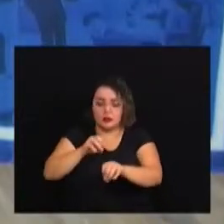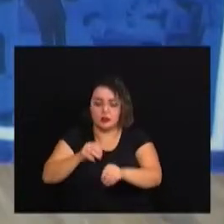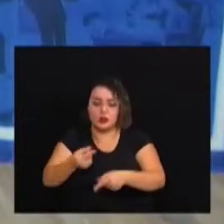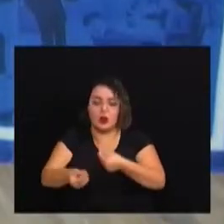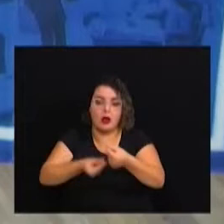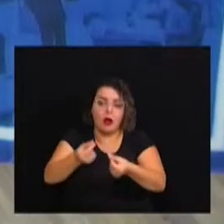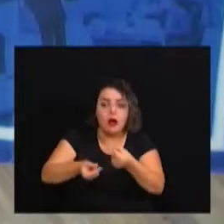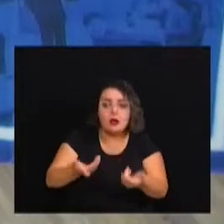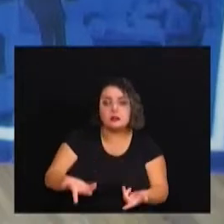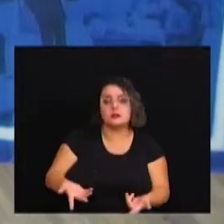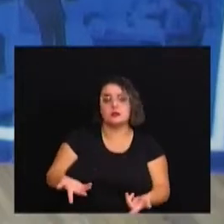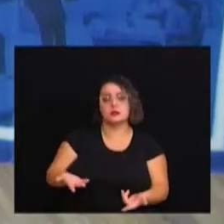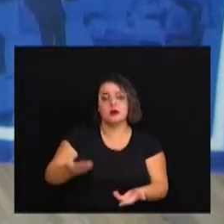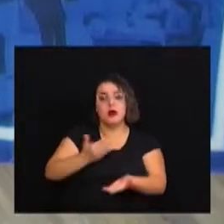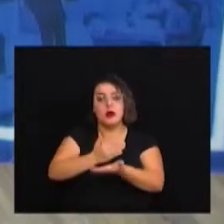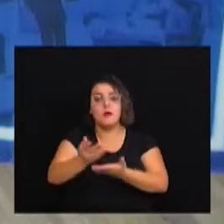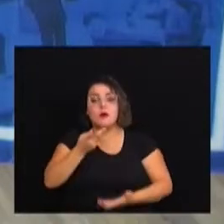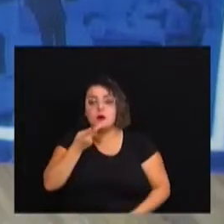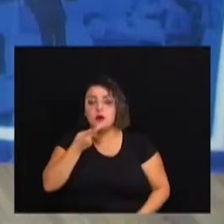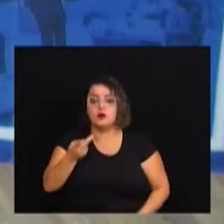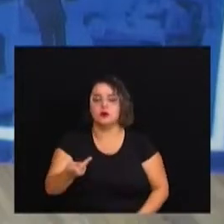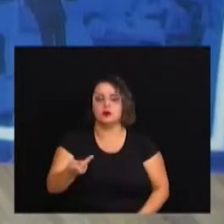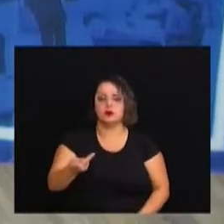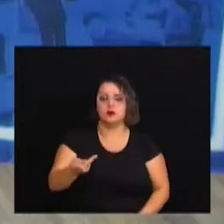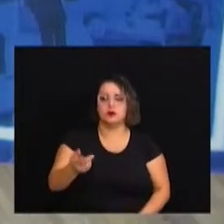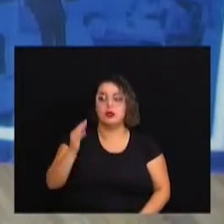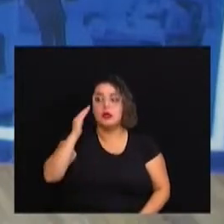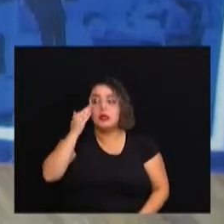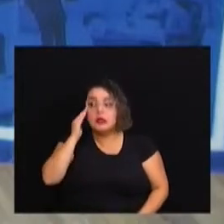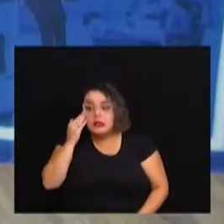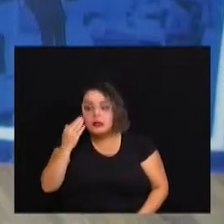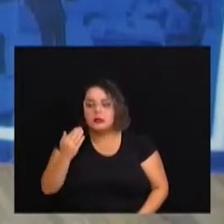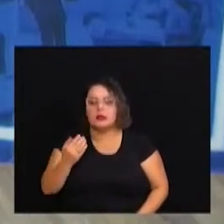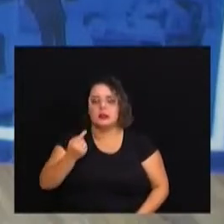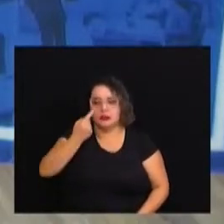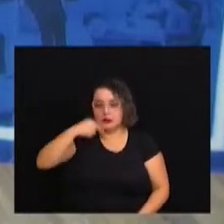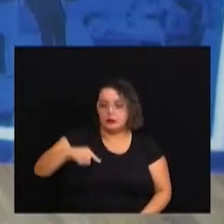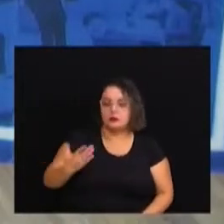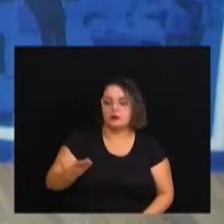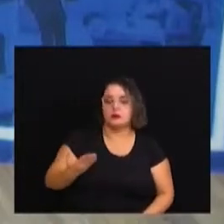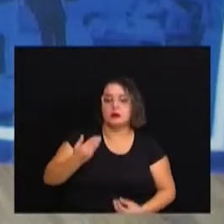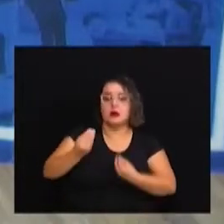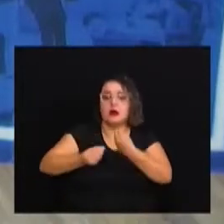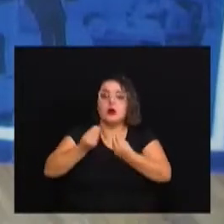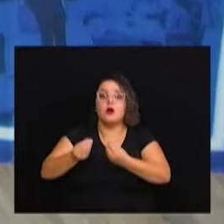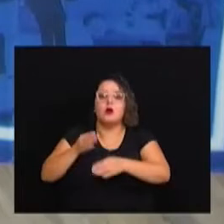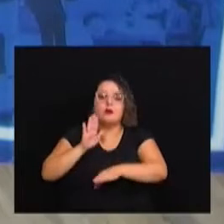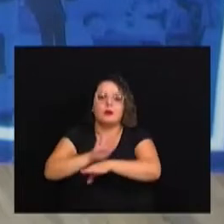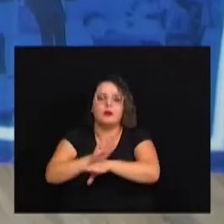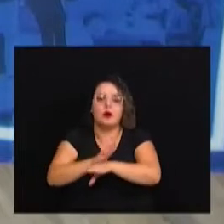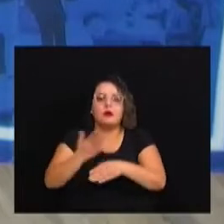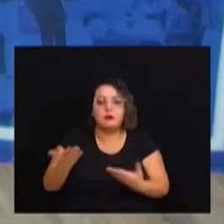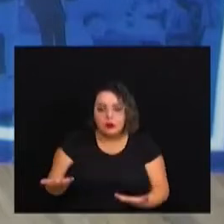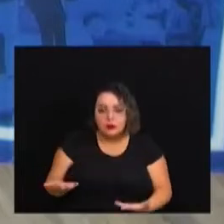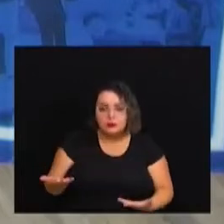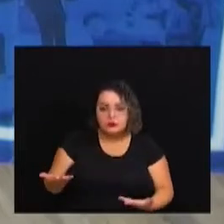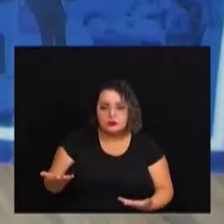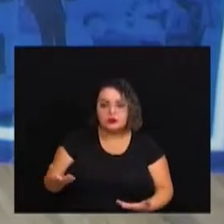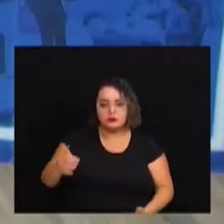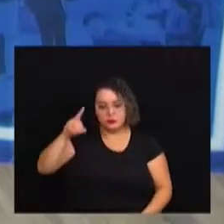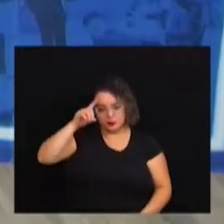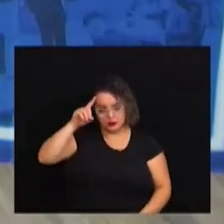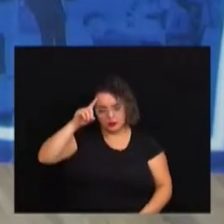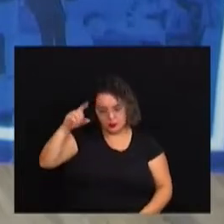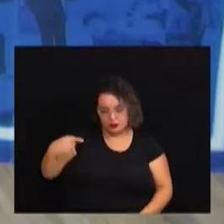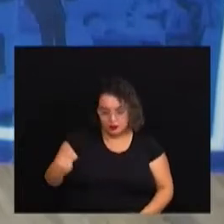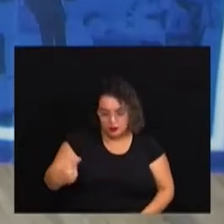estava falando no começo? Identificar esses perfis vai ajudar como? Vai fazer melhorar como no meu